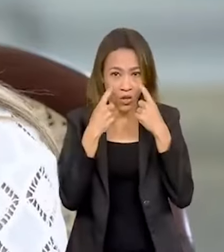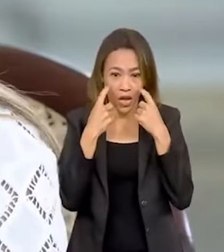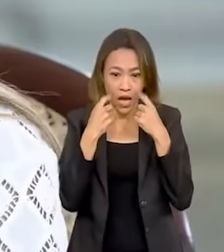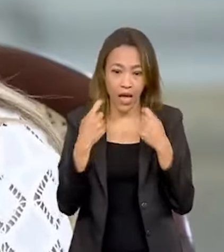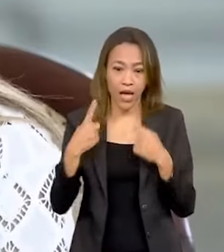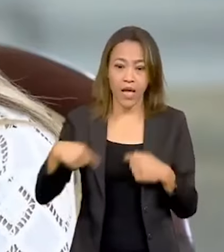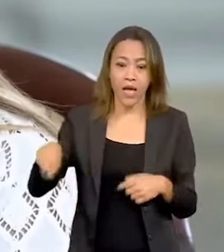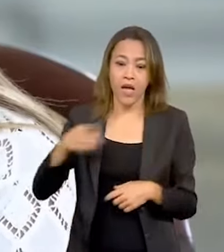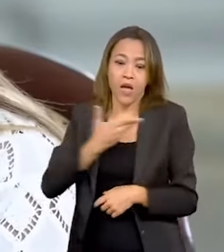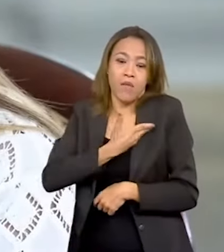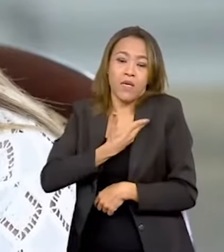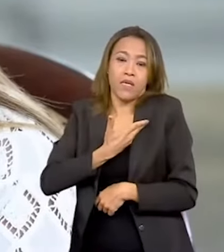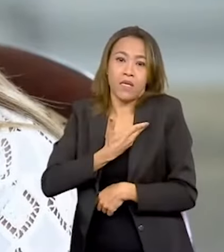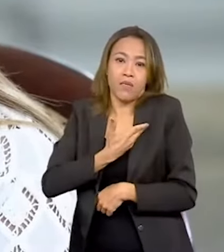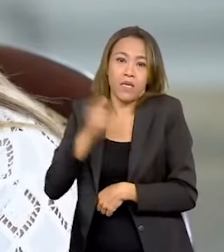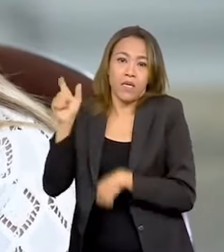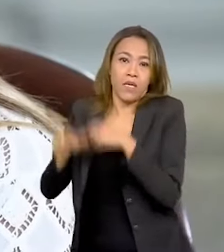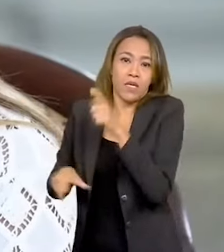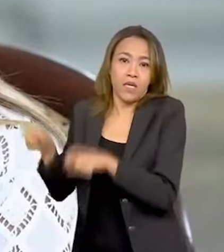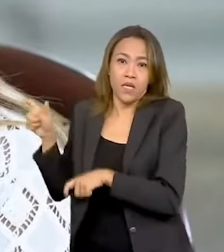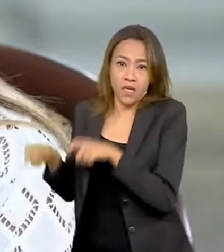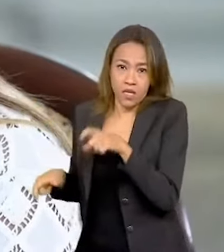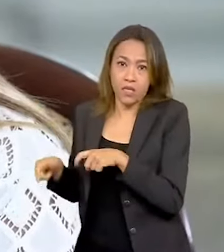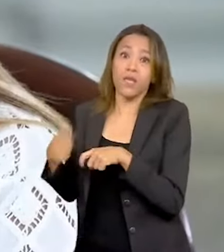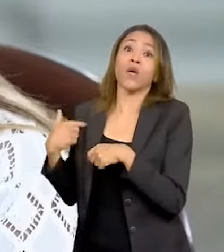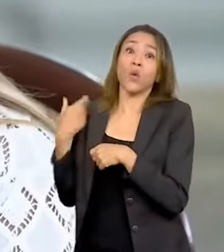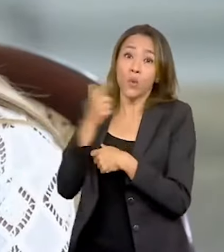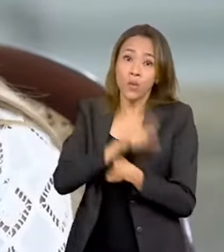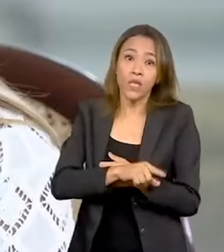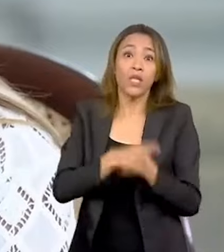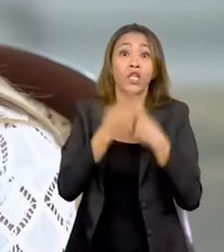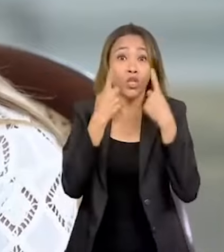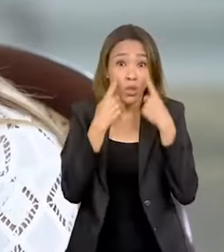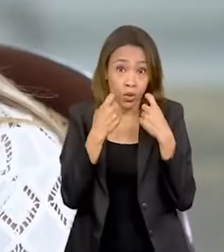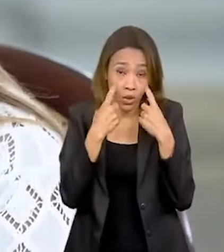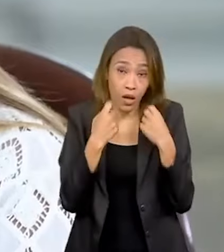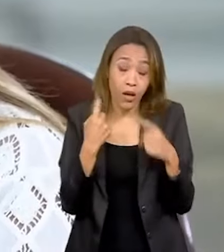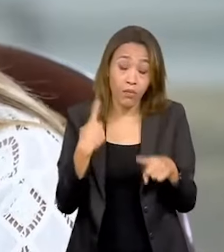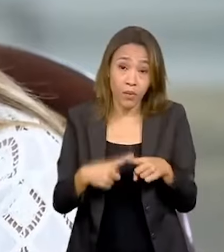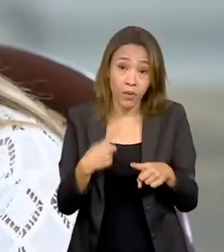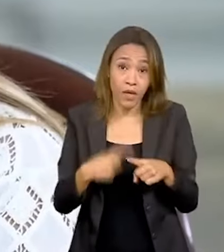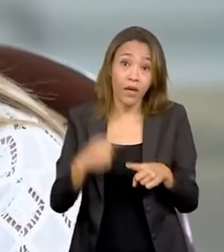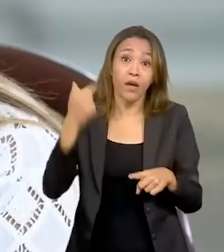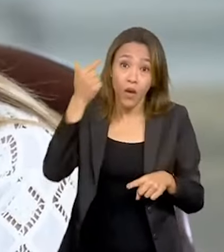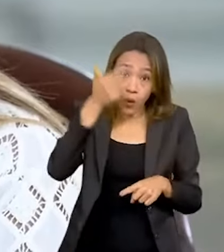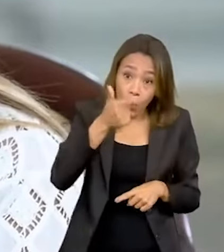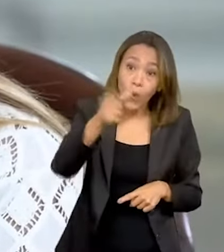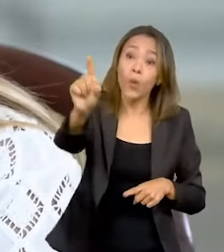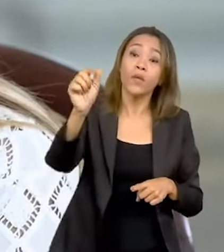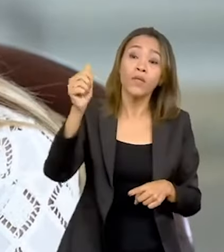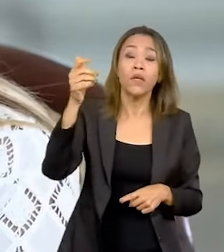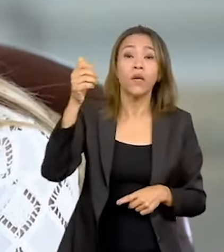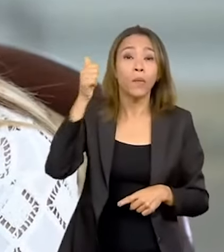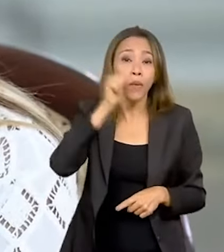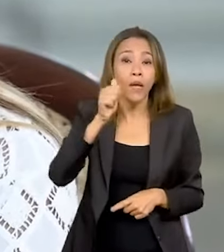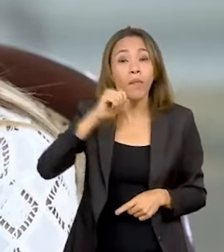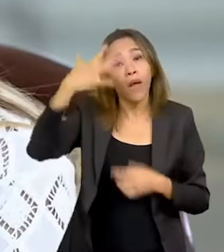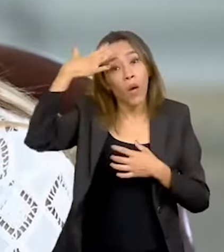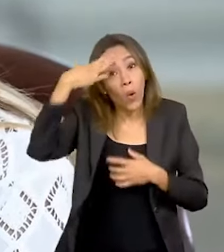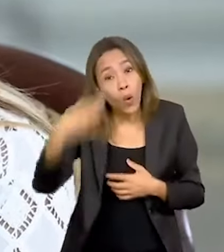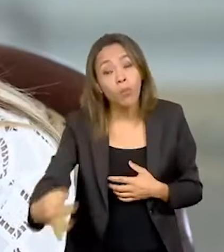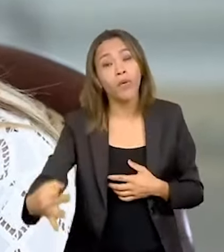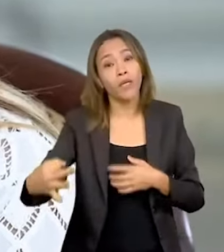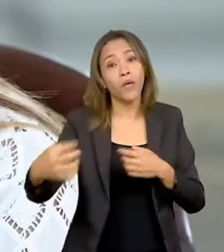comigo chegaram aqui que eu consegui chorar porque só uma outra mulher para entender o que eu tava sentindo naquele momento